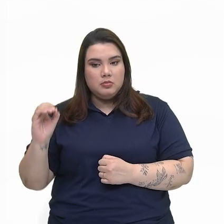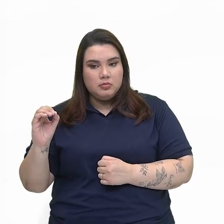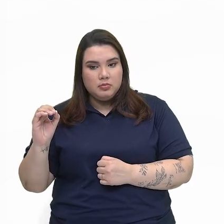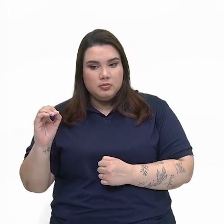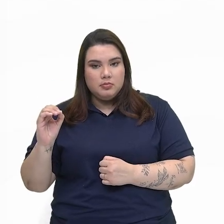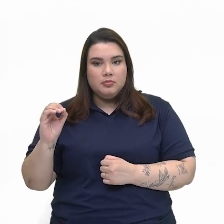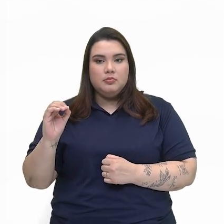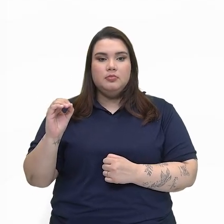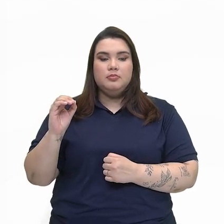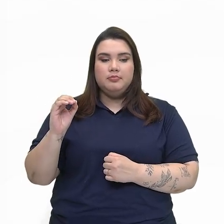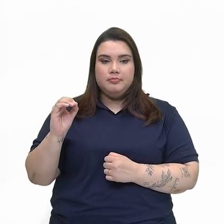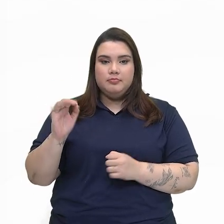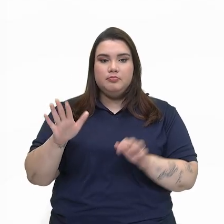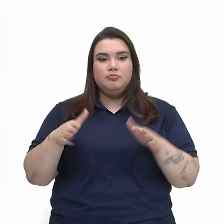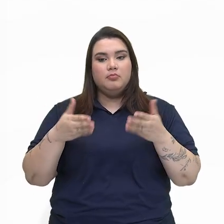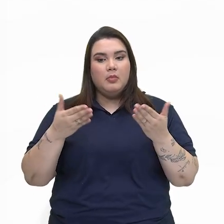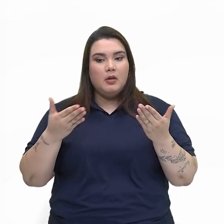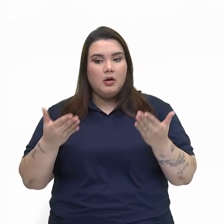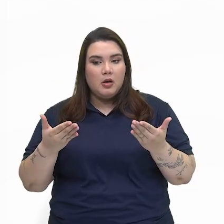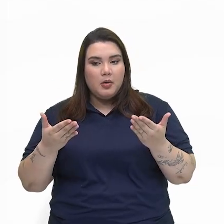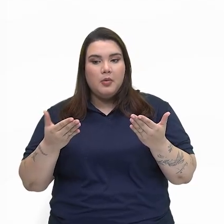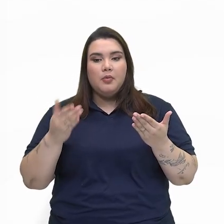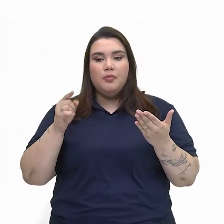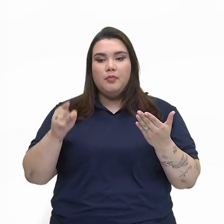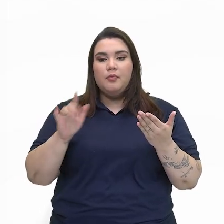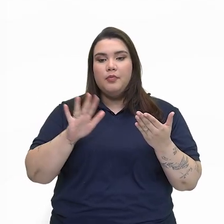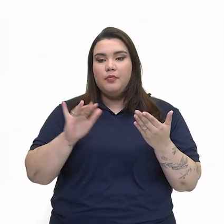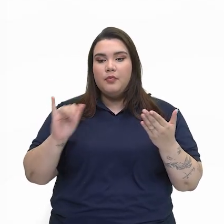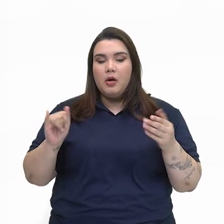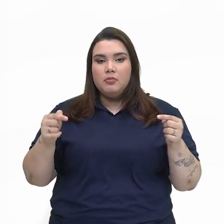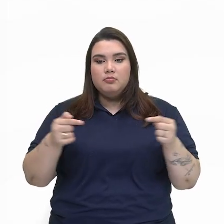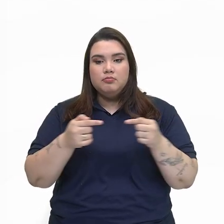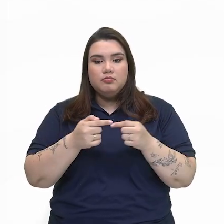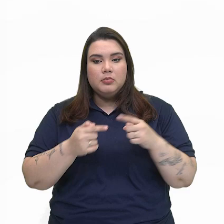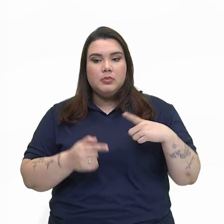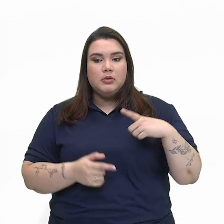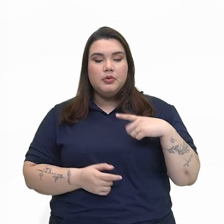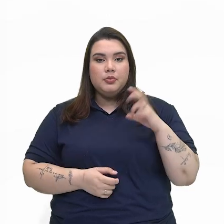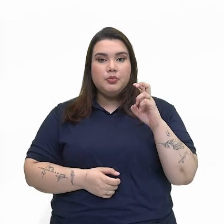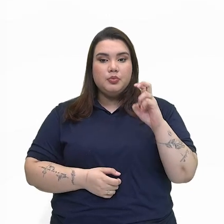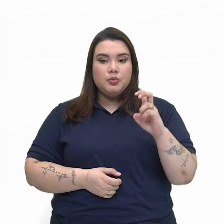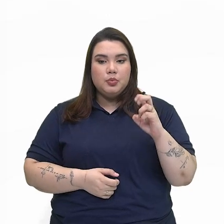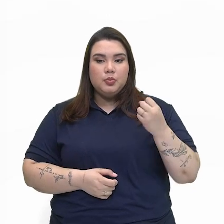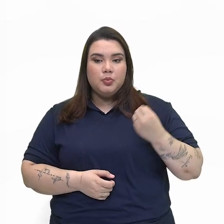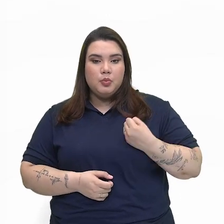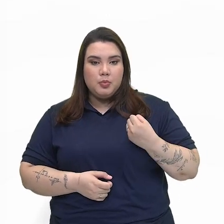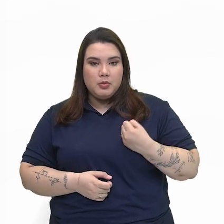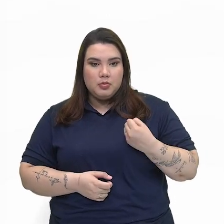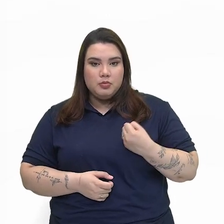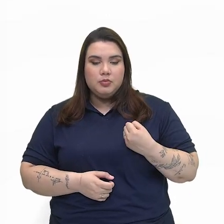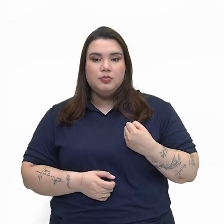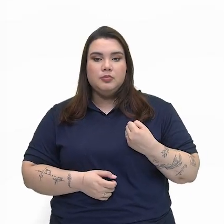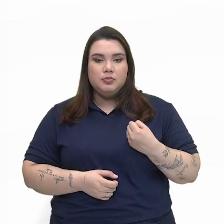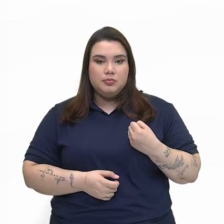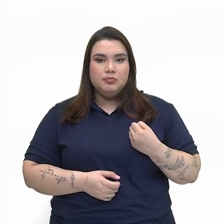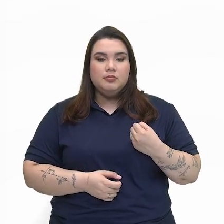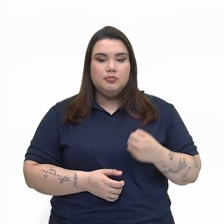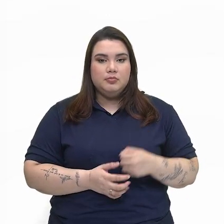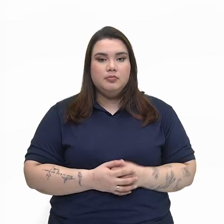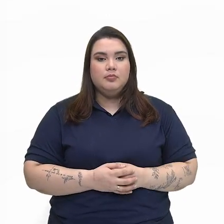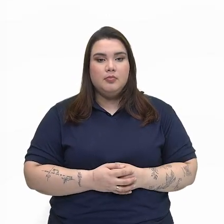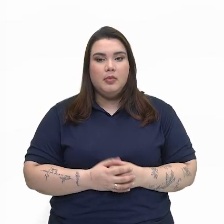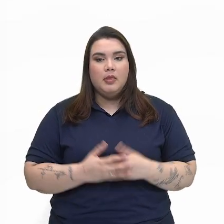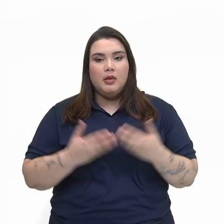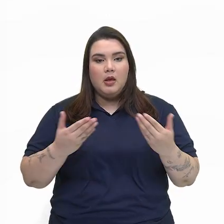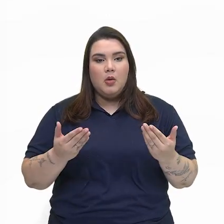2,6700, aí ele vai passar a ter 5 algarismos significativos. Veja que é a